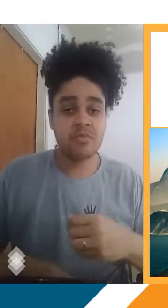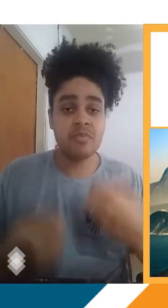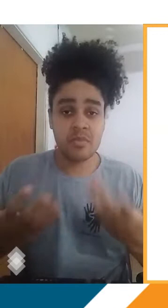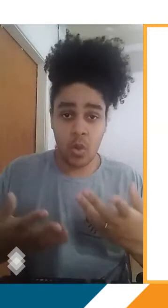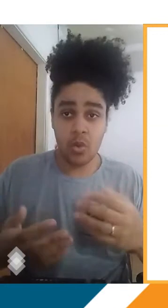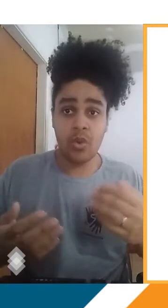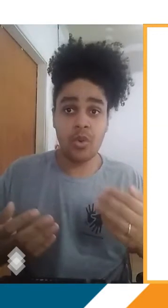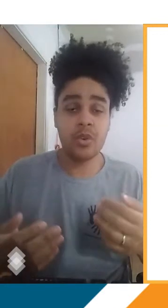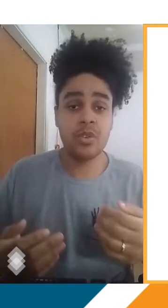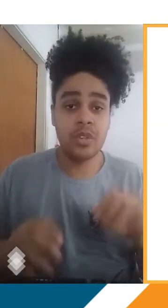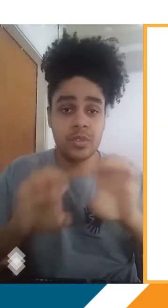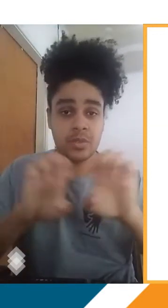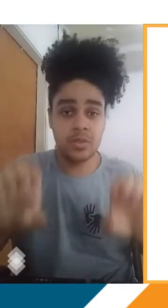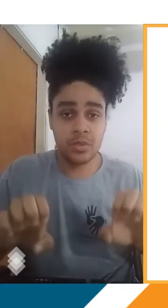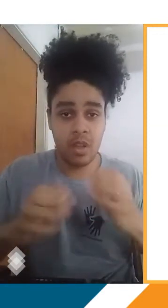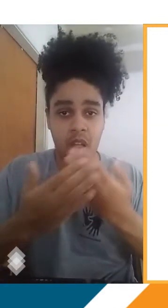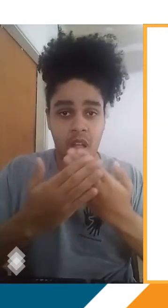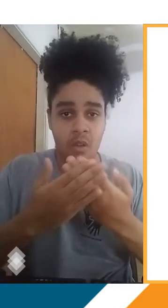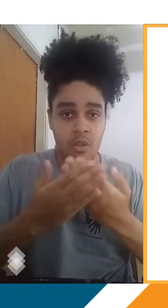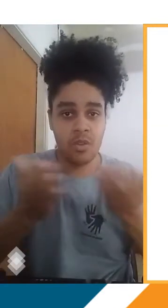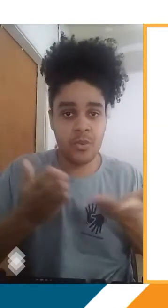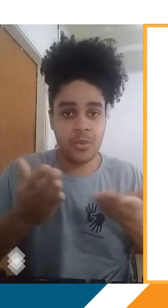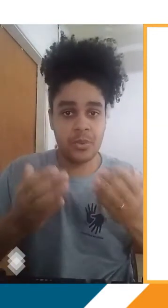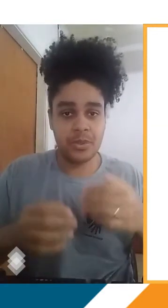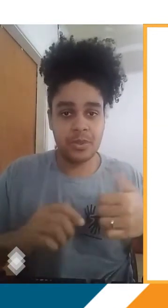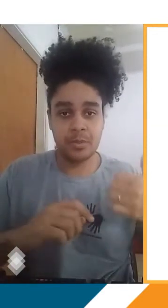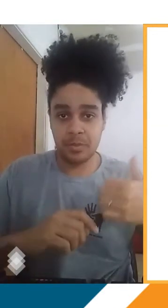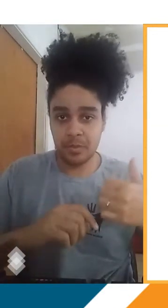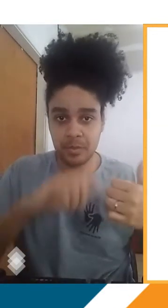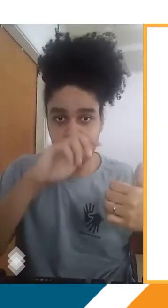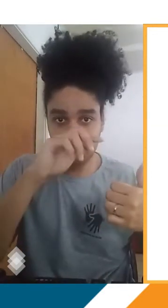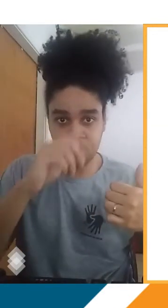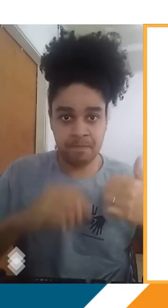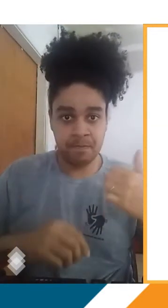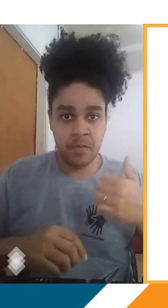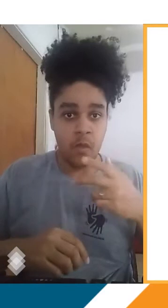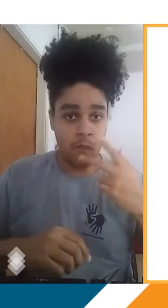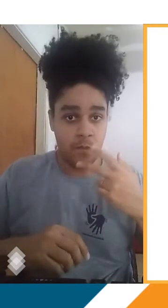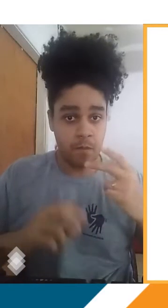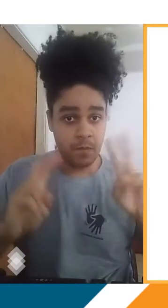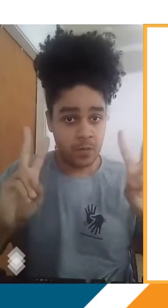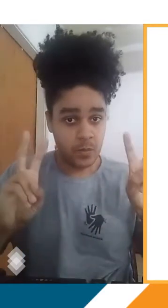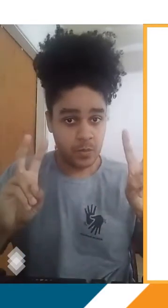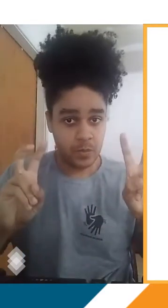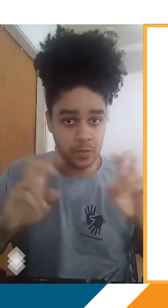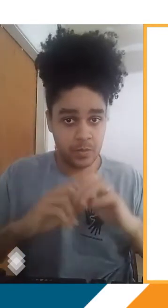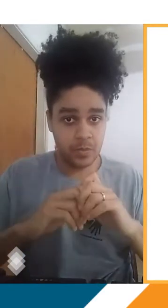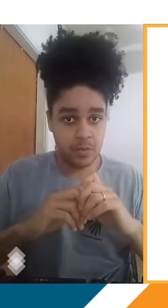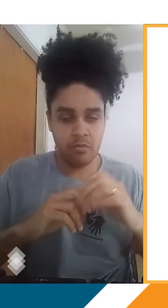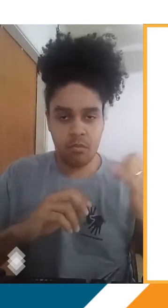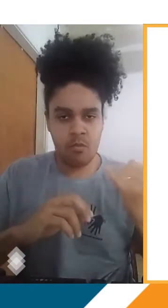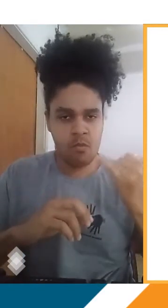seguir. Queridos, iremos estruturar nossa aula de hoje da seguinte maneira. Primeiramente, iremos abordar as questões